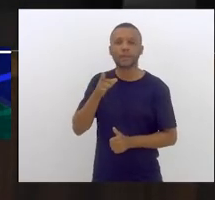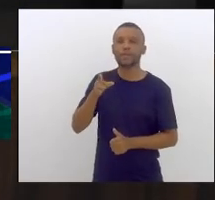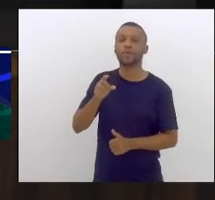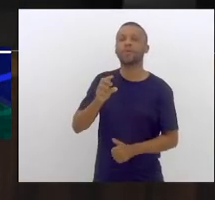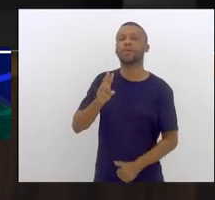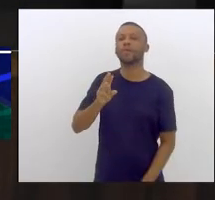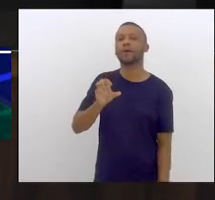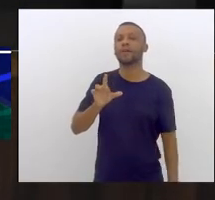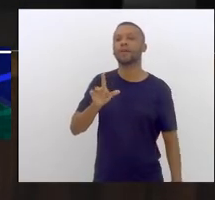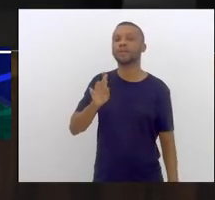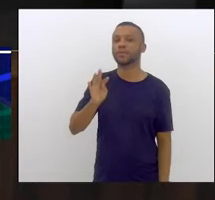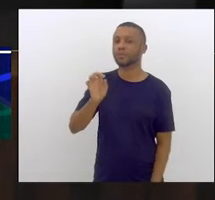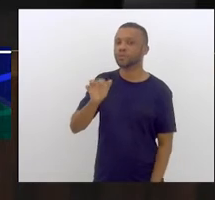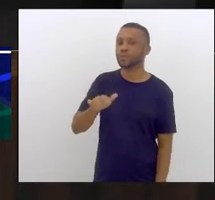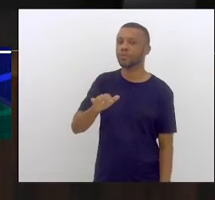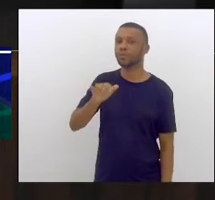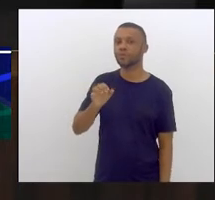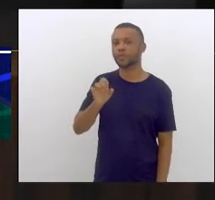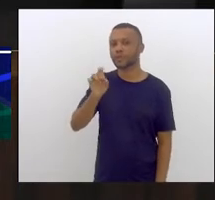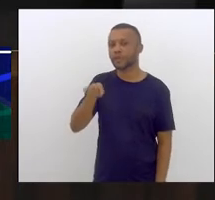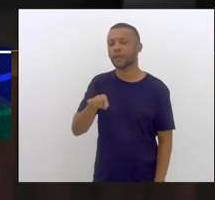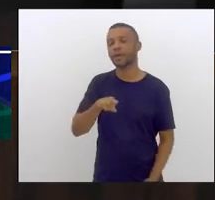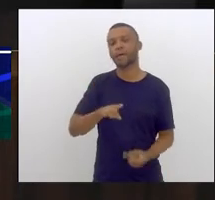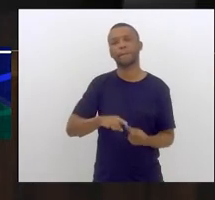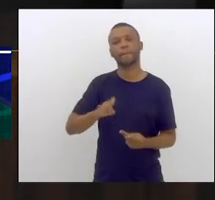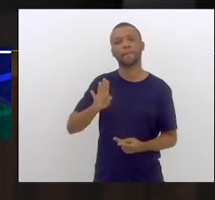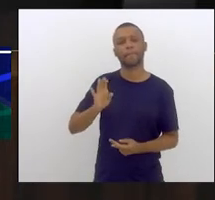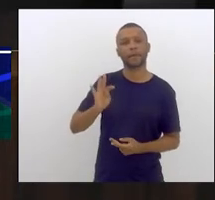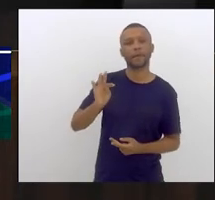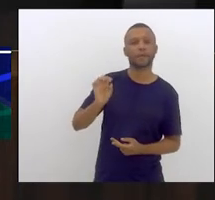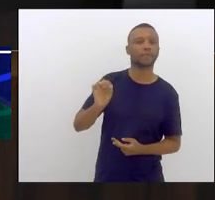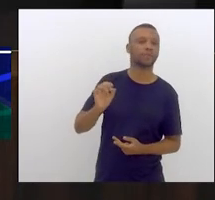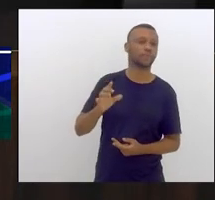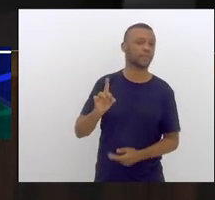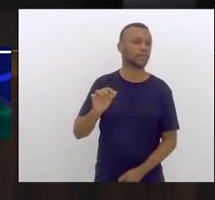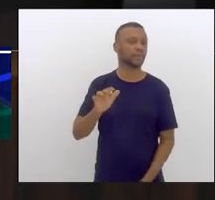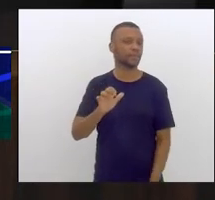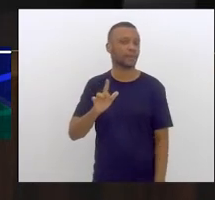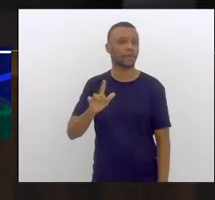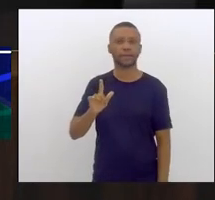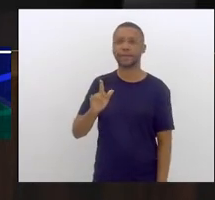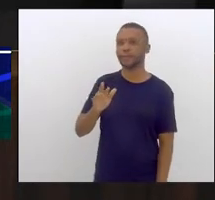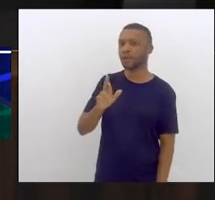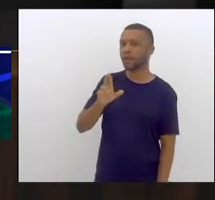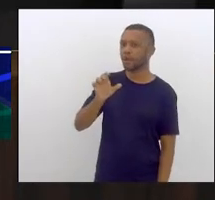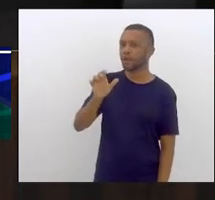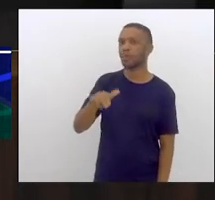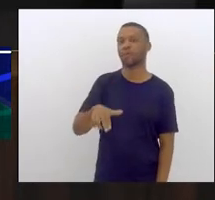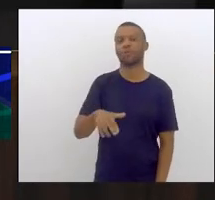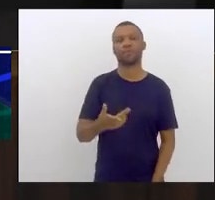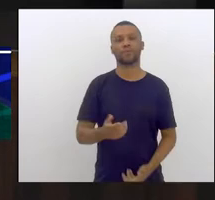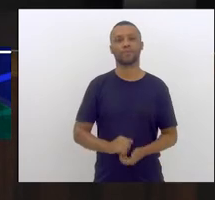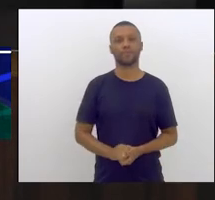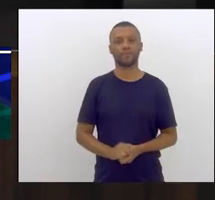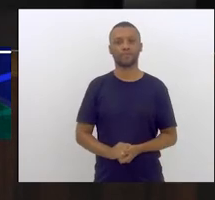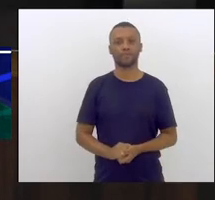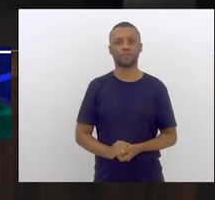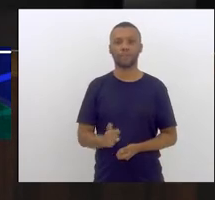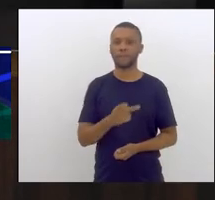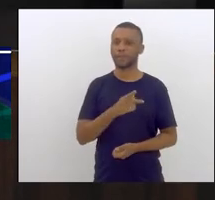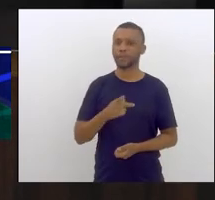Wellington José, deputado Bebeto, deputado Daniel Lebrelon, deputado Marcelo Dino. Presidência